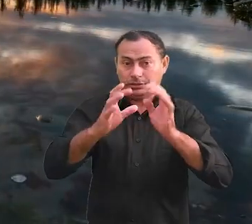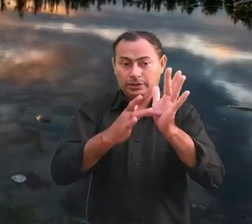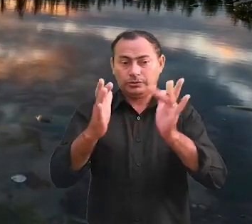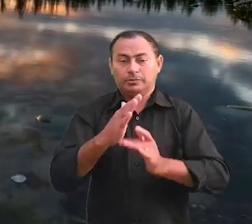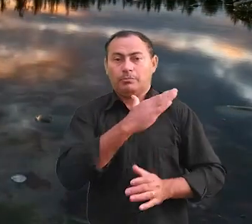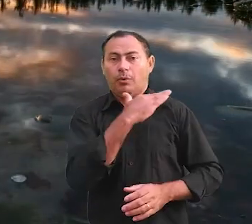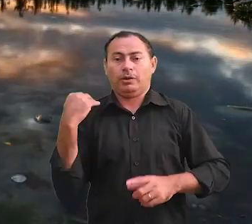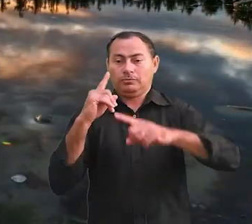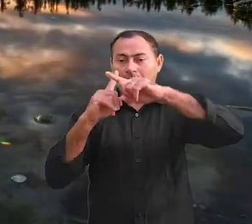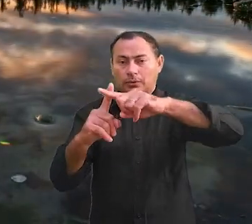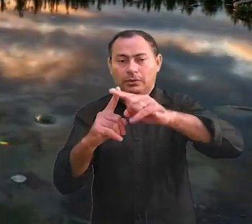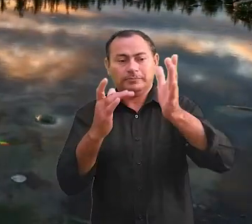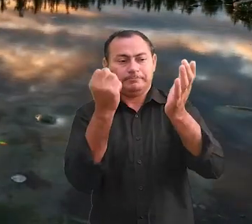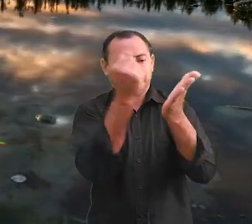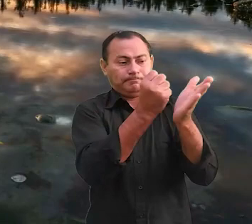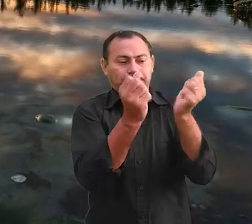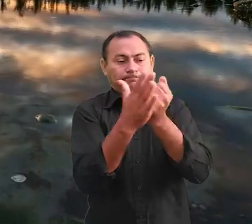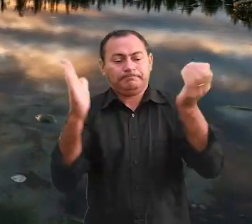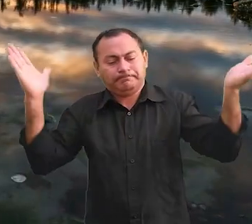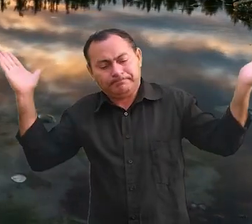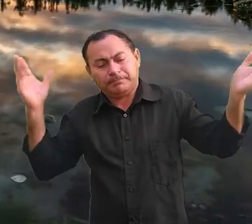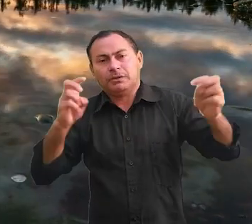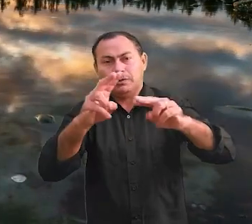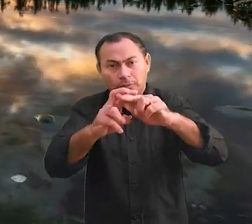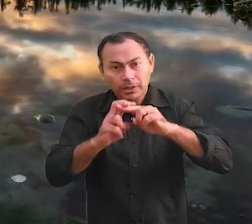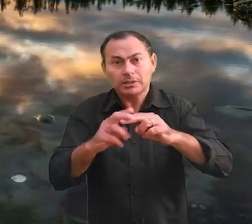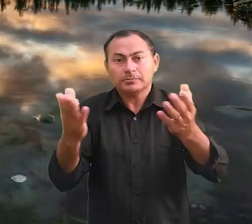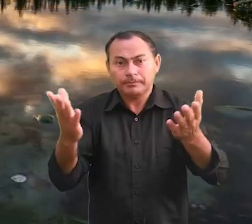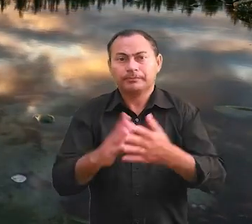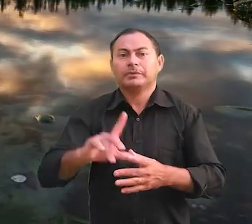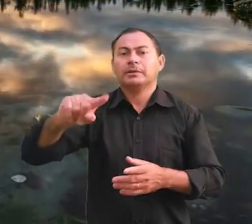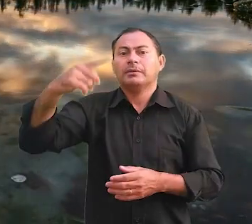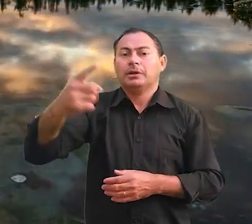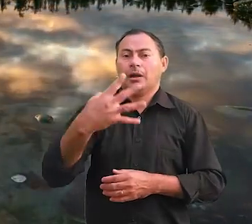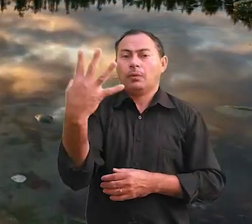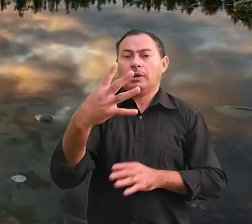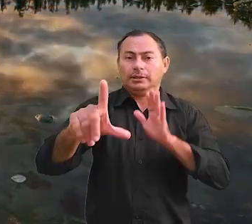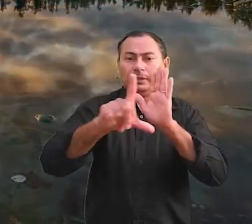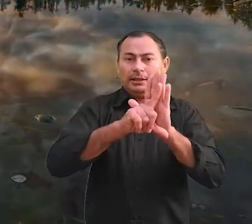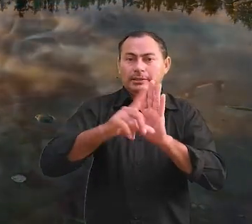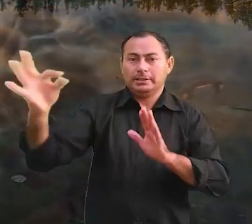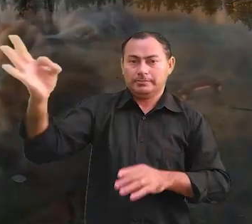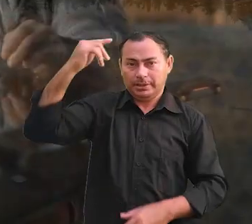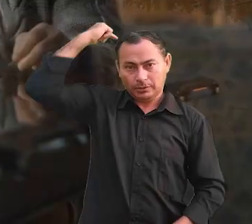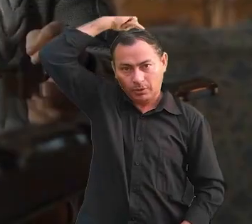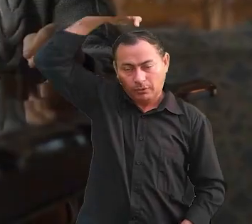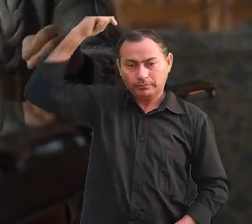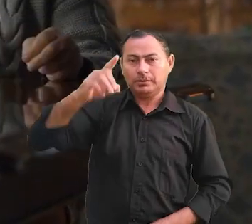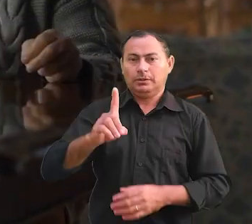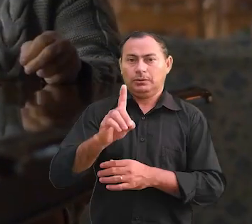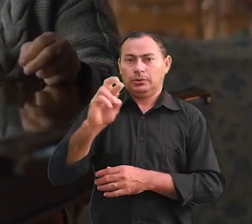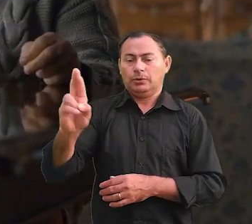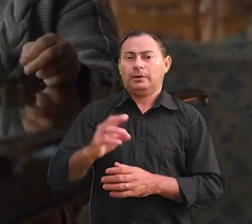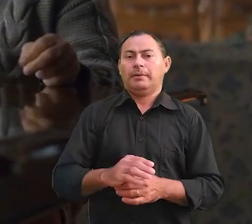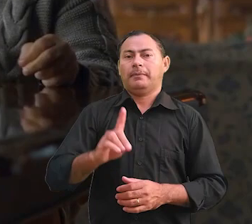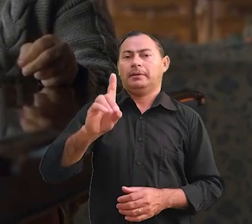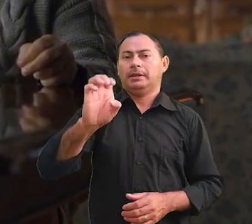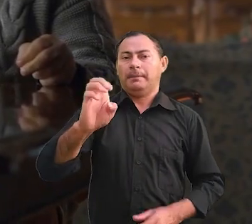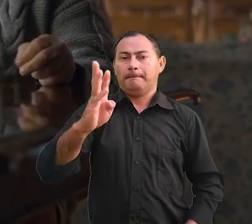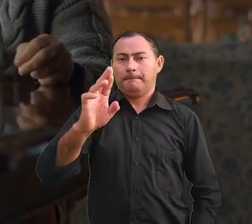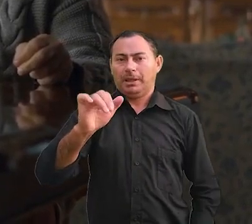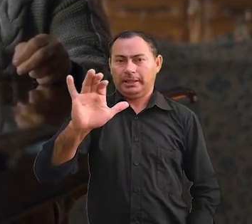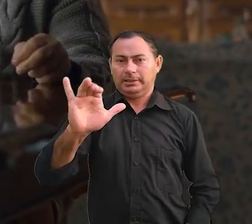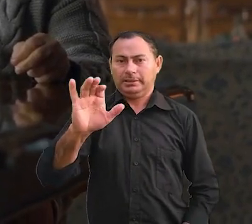isso que Jesus foi morrer na cruz foi por isso mesmo que ele foi para a cruz depois vem a quarta lei espiritual Dr